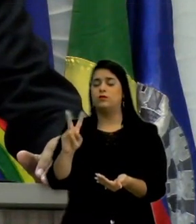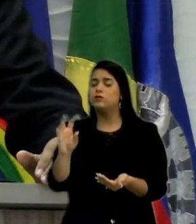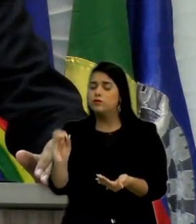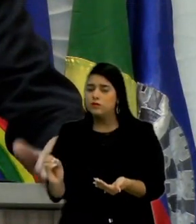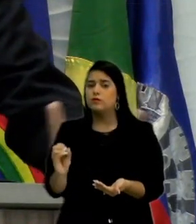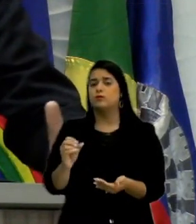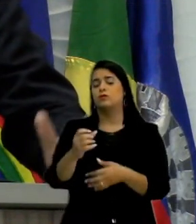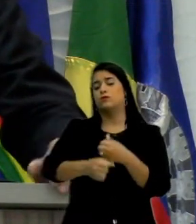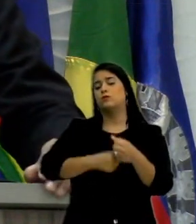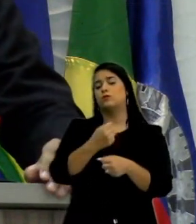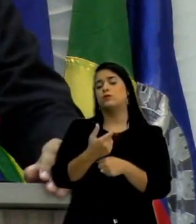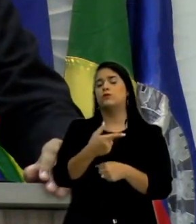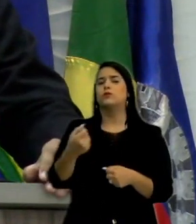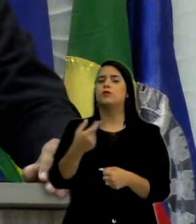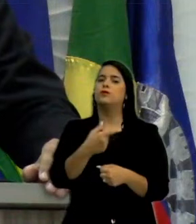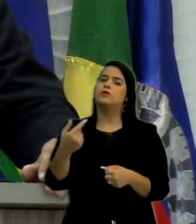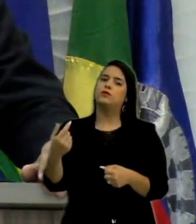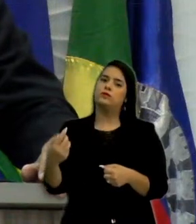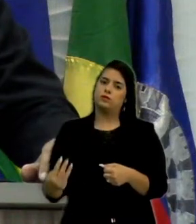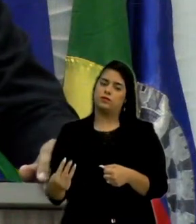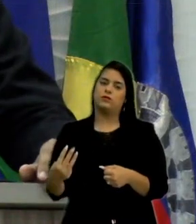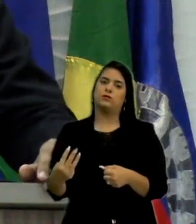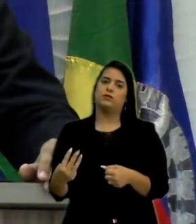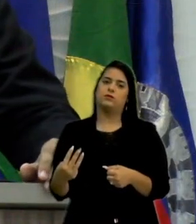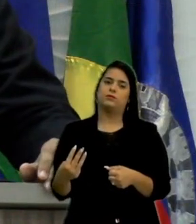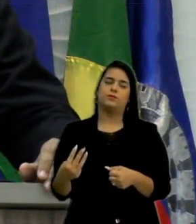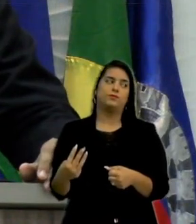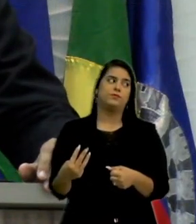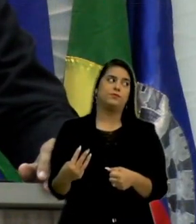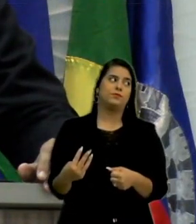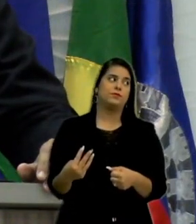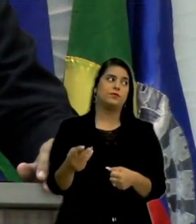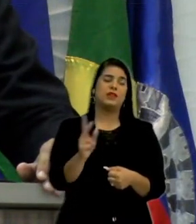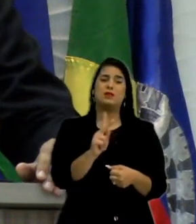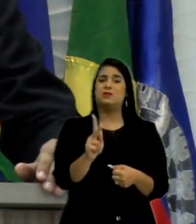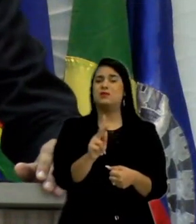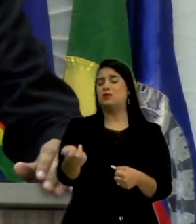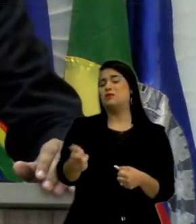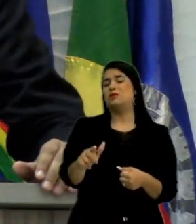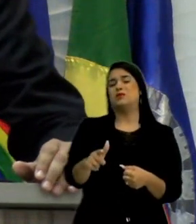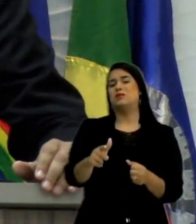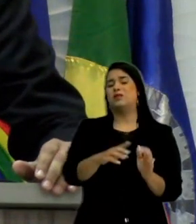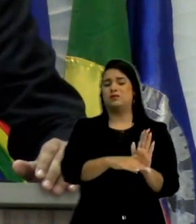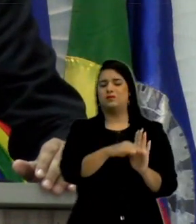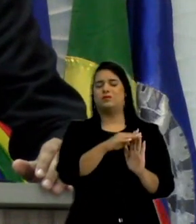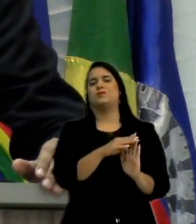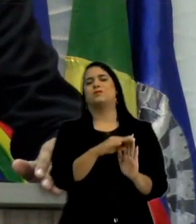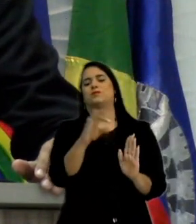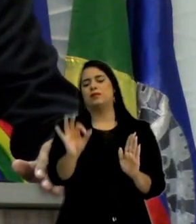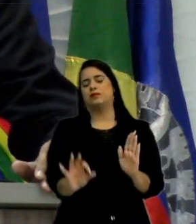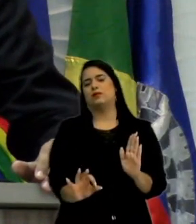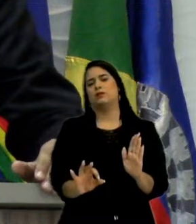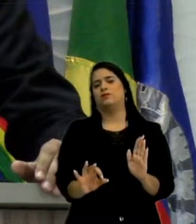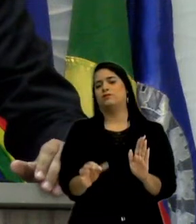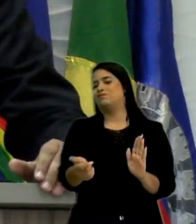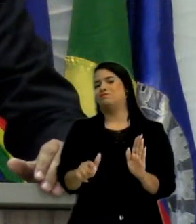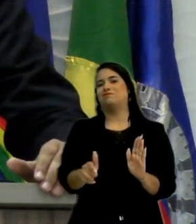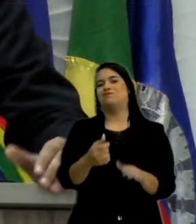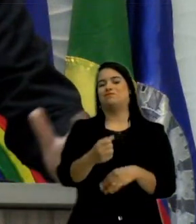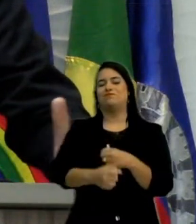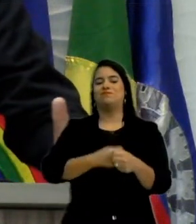aumento. Na realidade, sem retroativos, os professores não receberam o seu aumento correto o ano